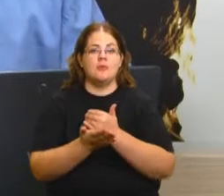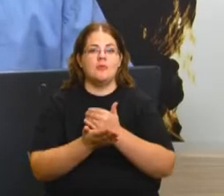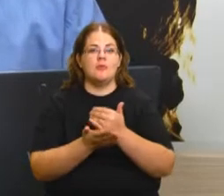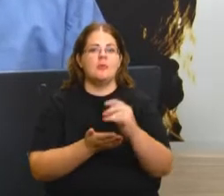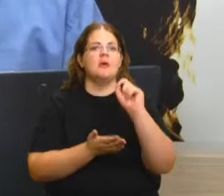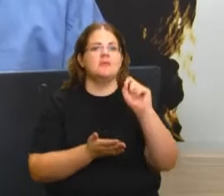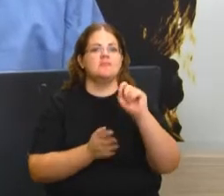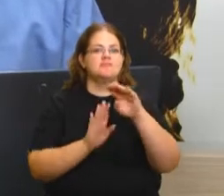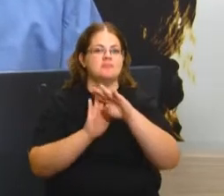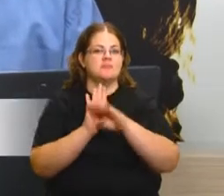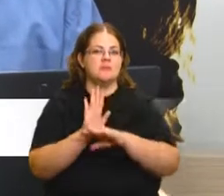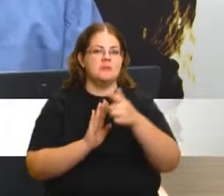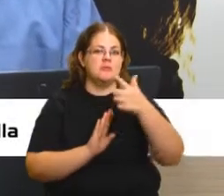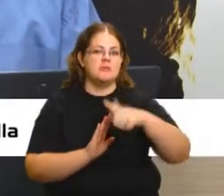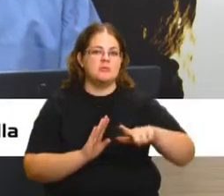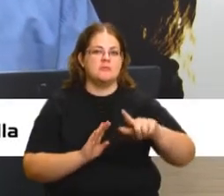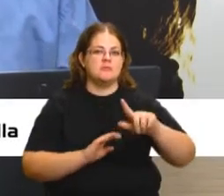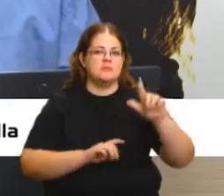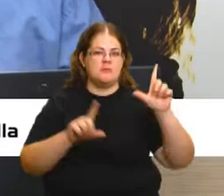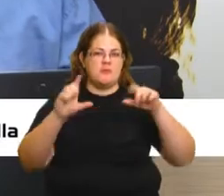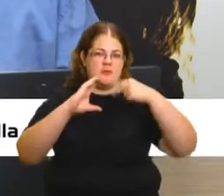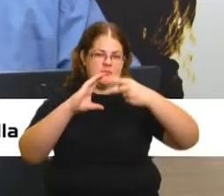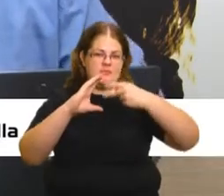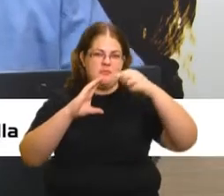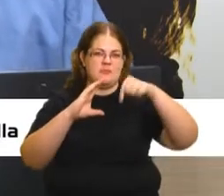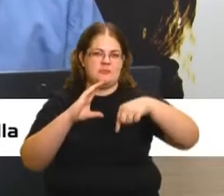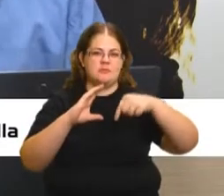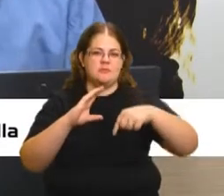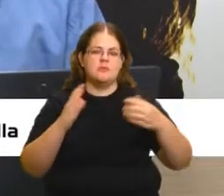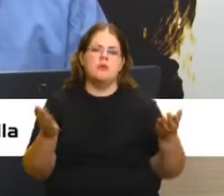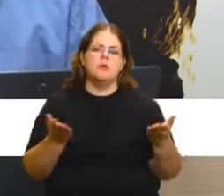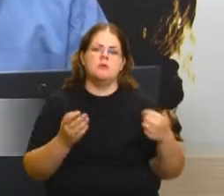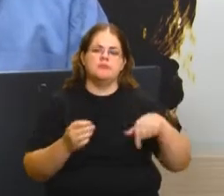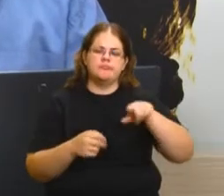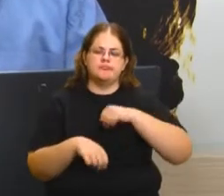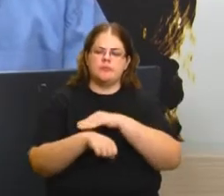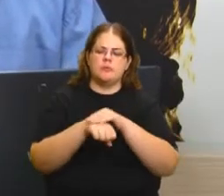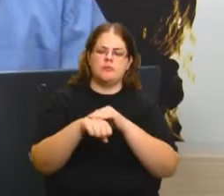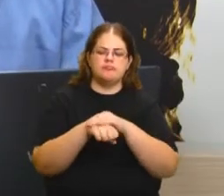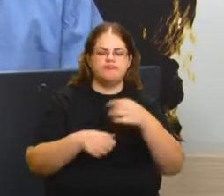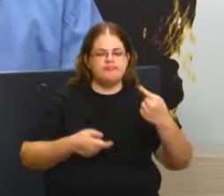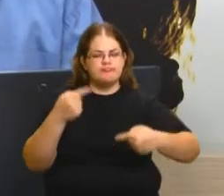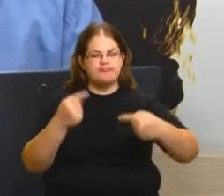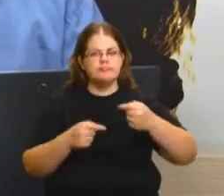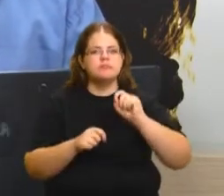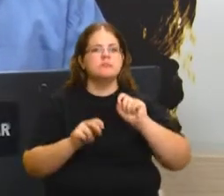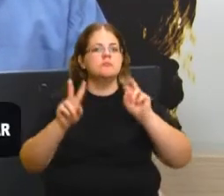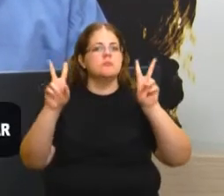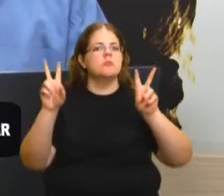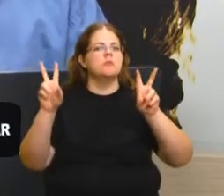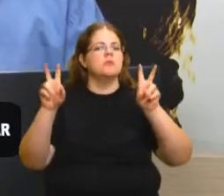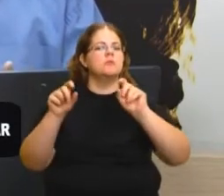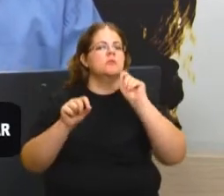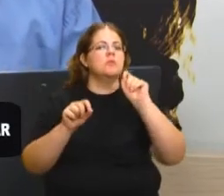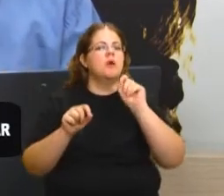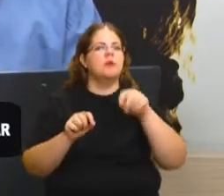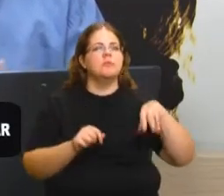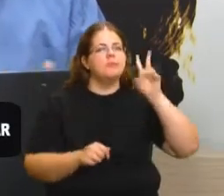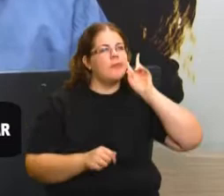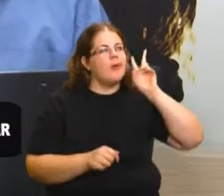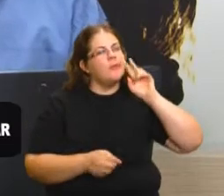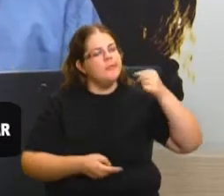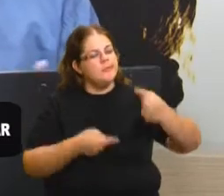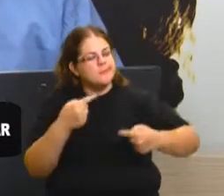Começamos a partir de agora mais um TV Câmara. E hoje nós estaremos conversando a respeito de um tema que foi